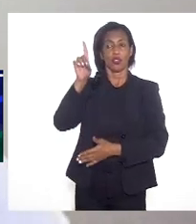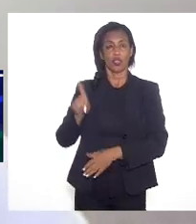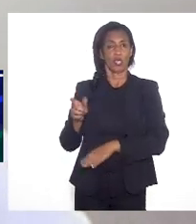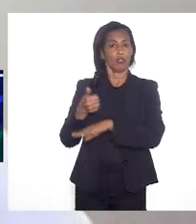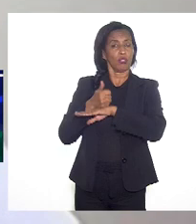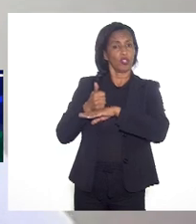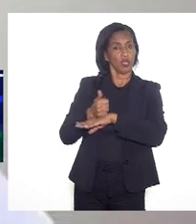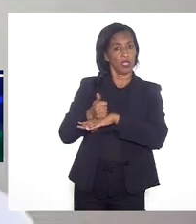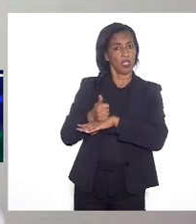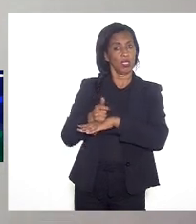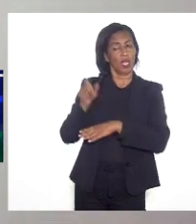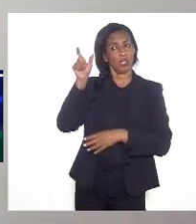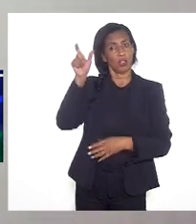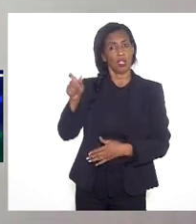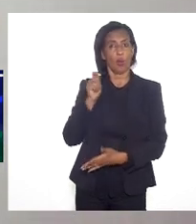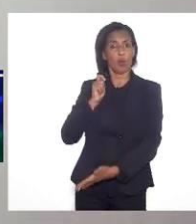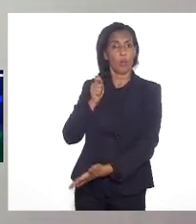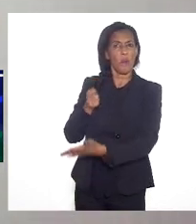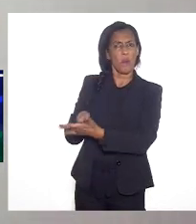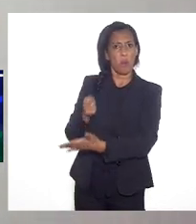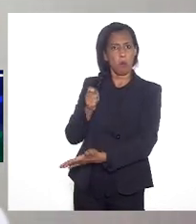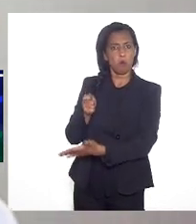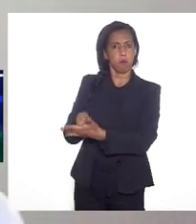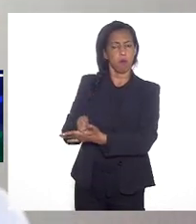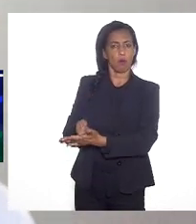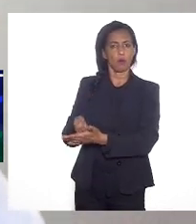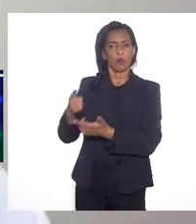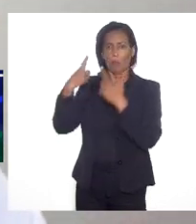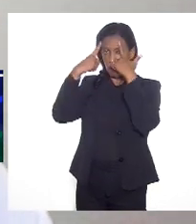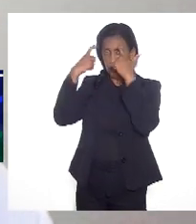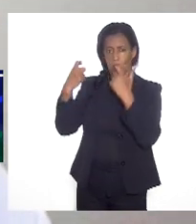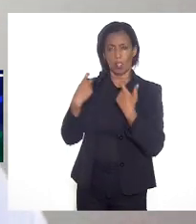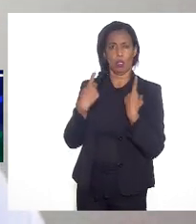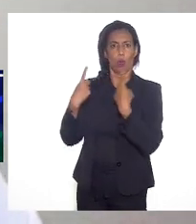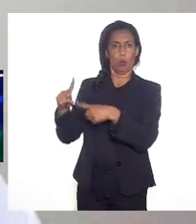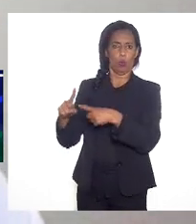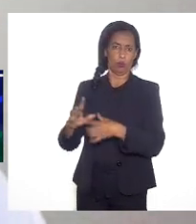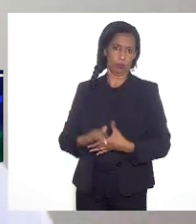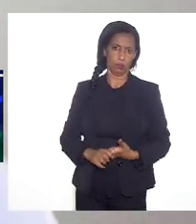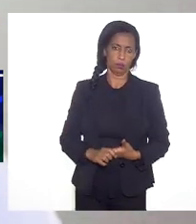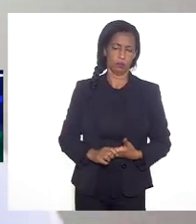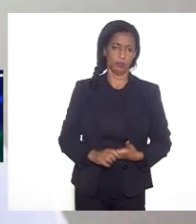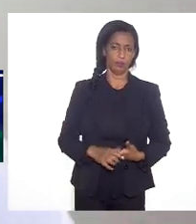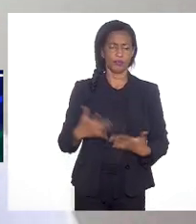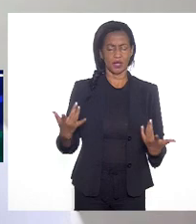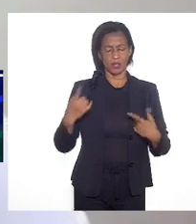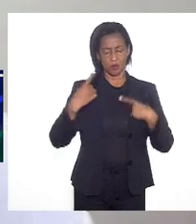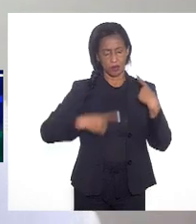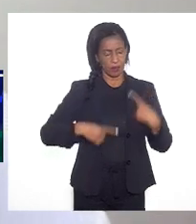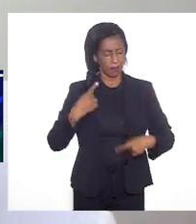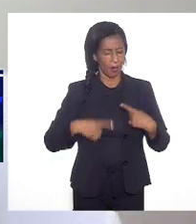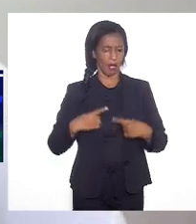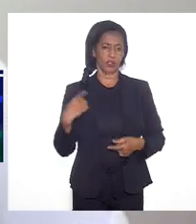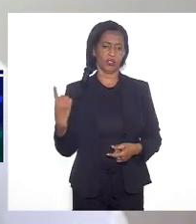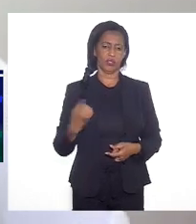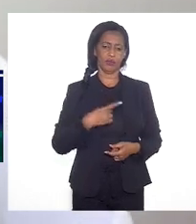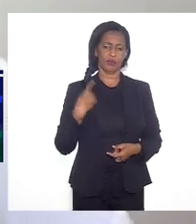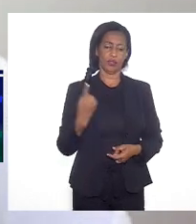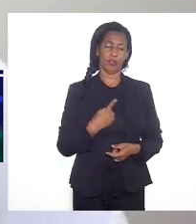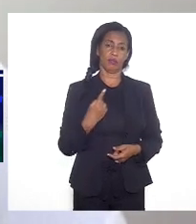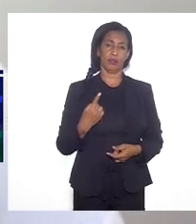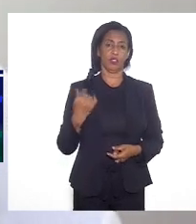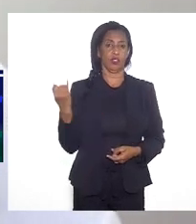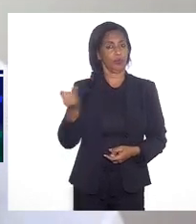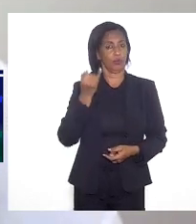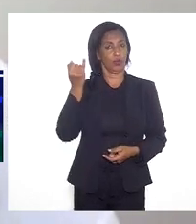esse morador, não impondo mais dinâmica de violência. Esse é o debate que a gente faz, que a gente vai continuar defendendo e que a gente considera